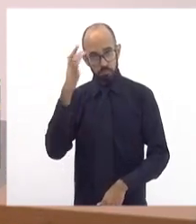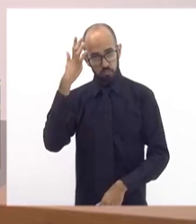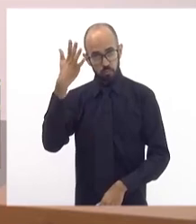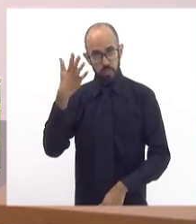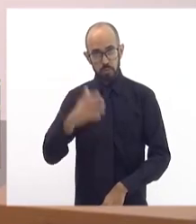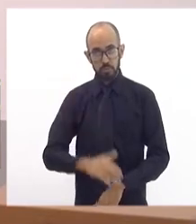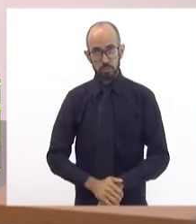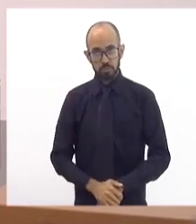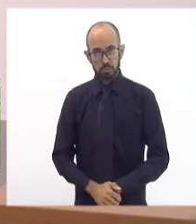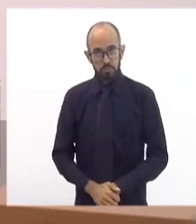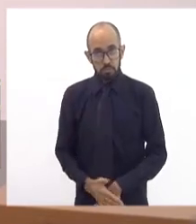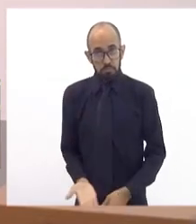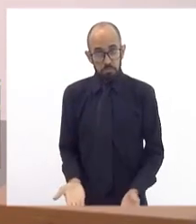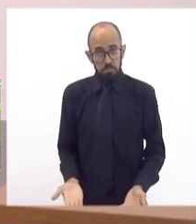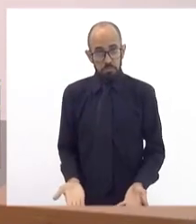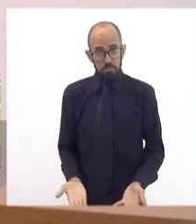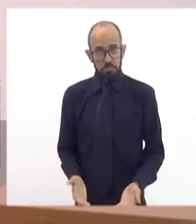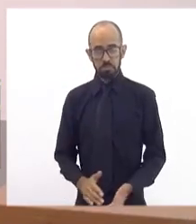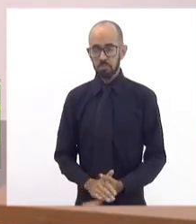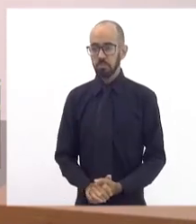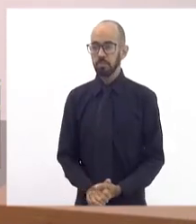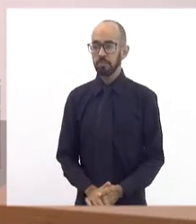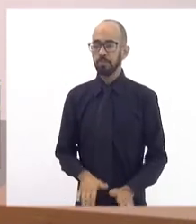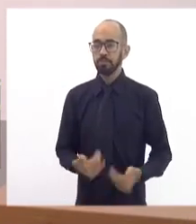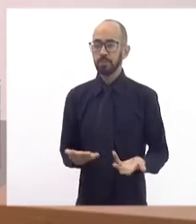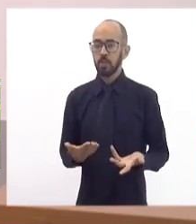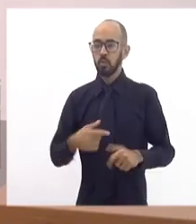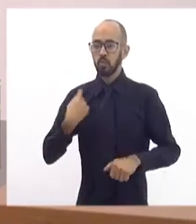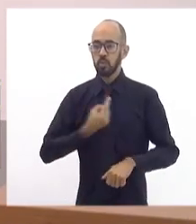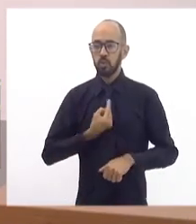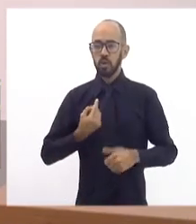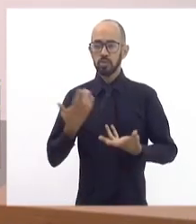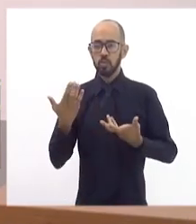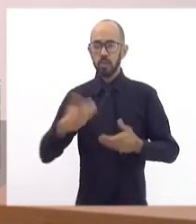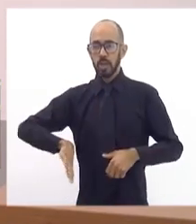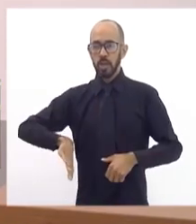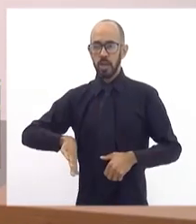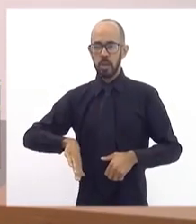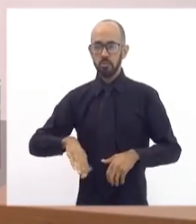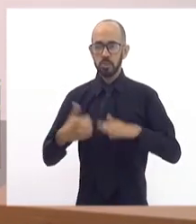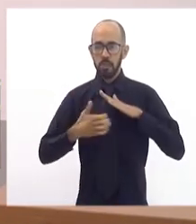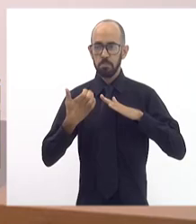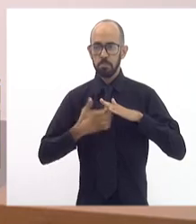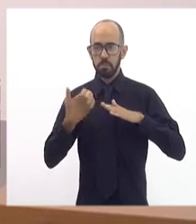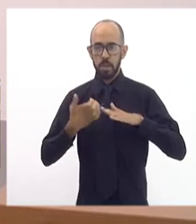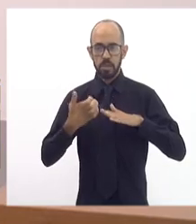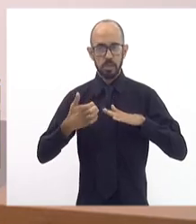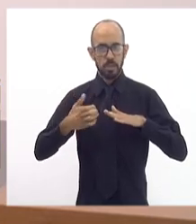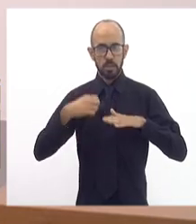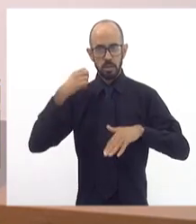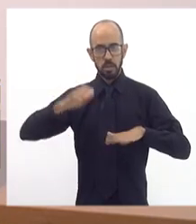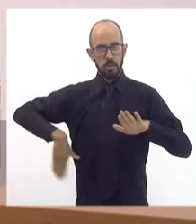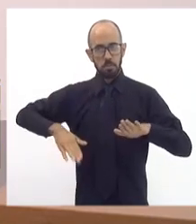com certeza e aí meus amigos nós não queremos a empresa na rua e Sepetiba